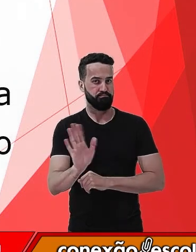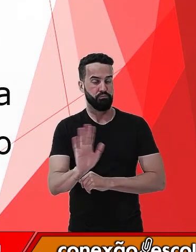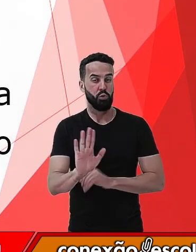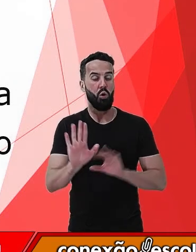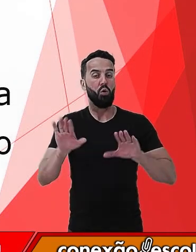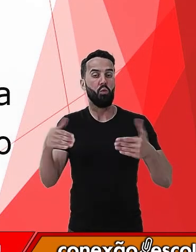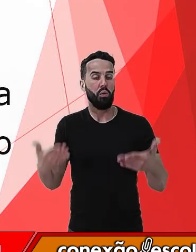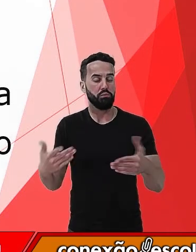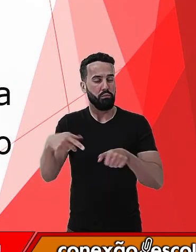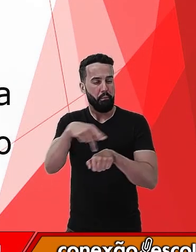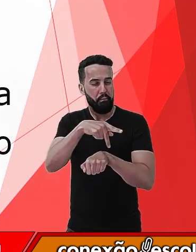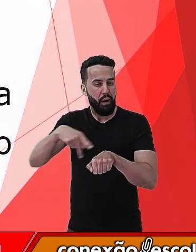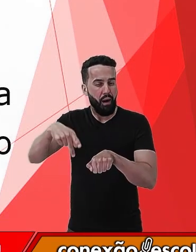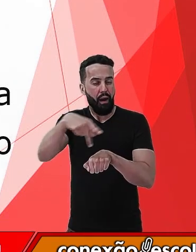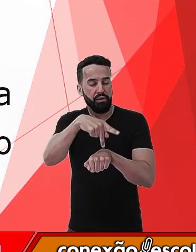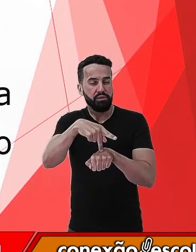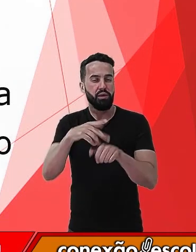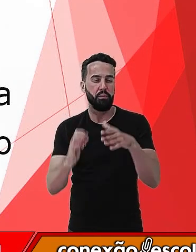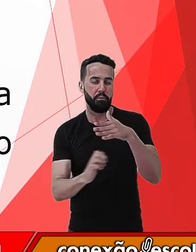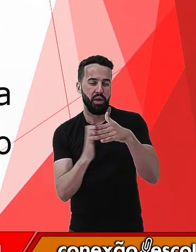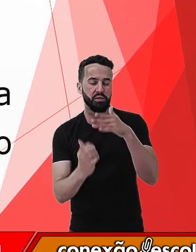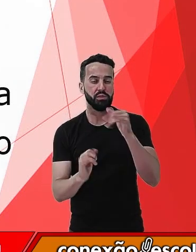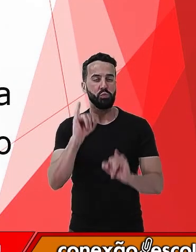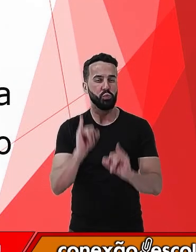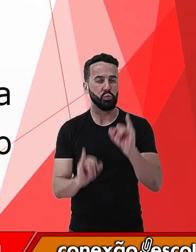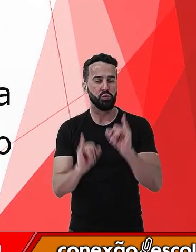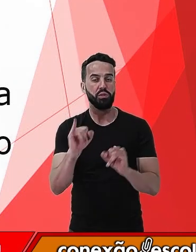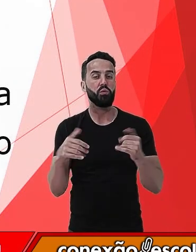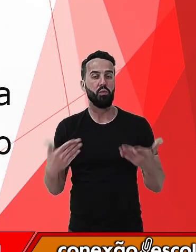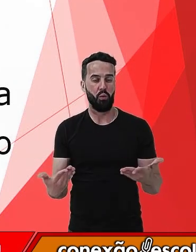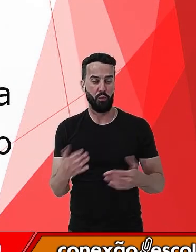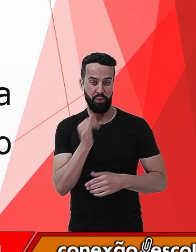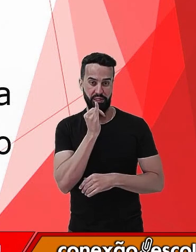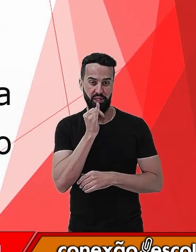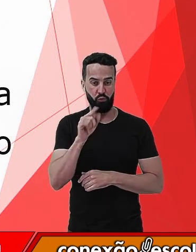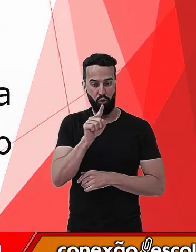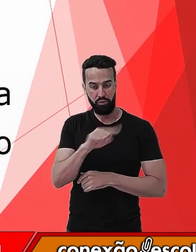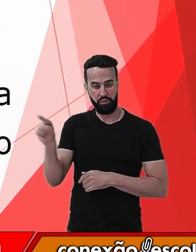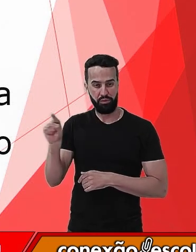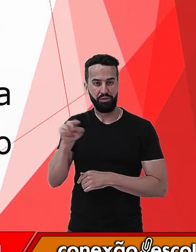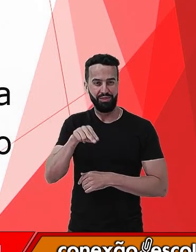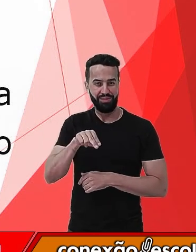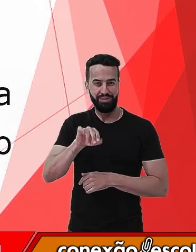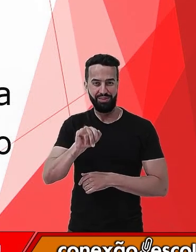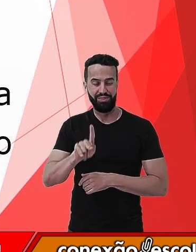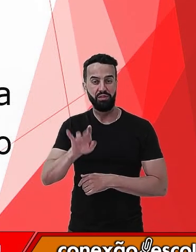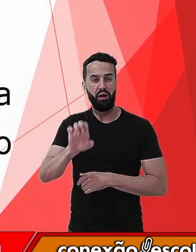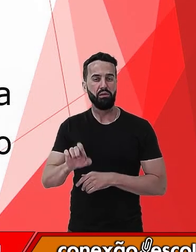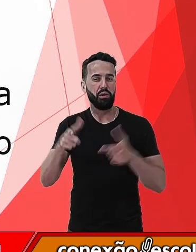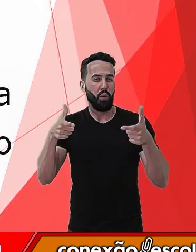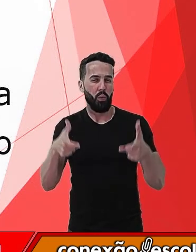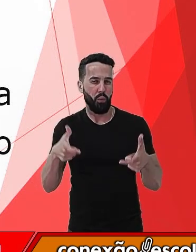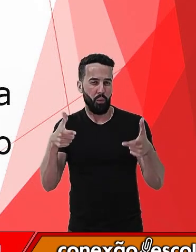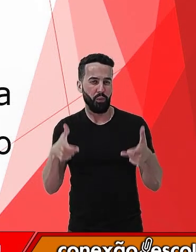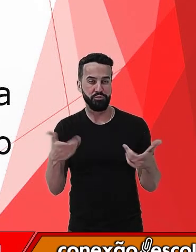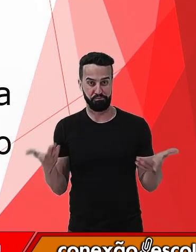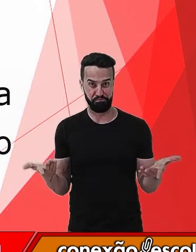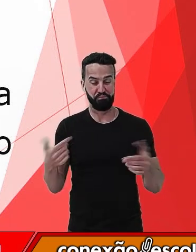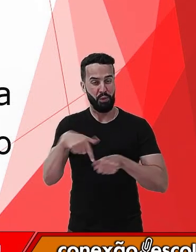Sairia do Rio de Janeiro, passaria por Minas Gerais, por Goiás, por Mato Grosso e seria responsável